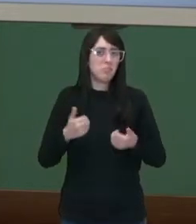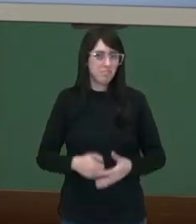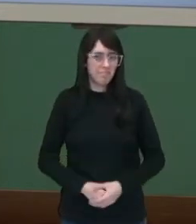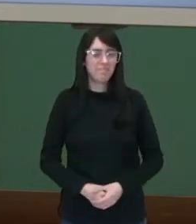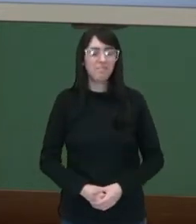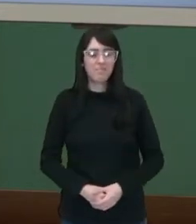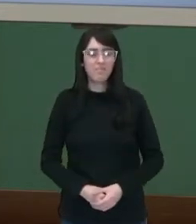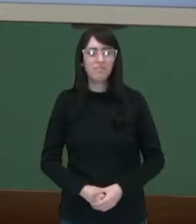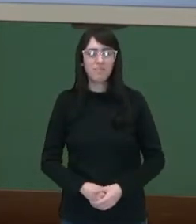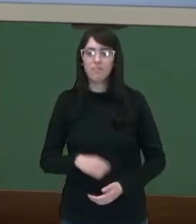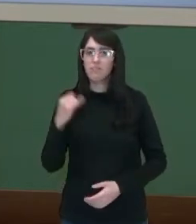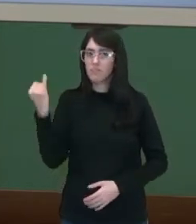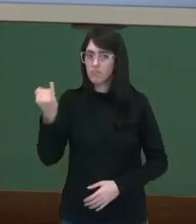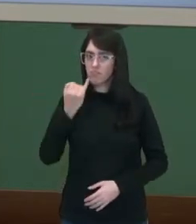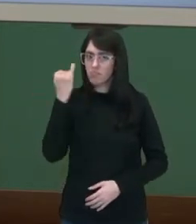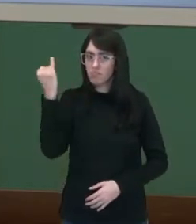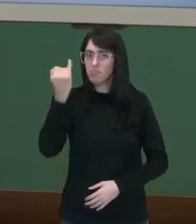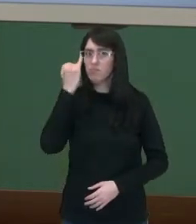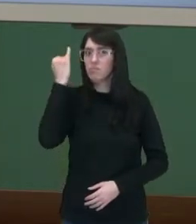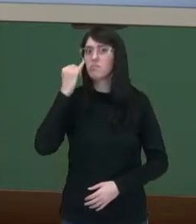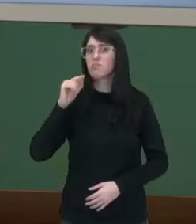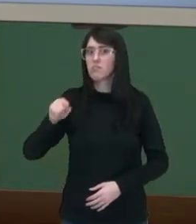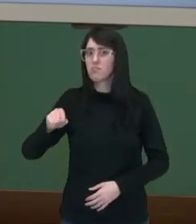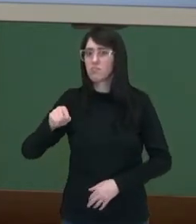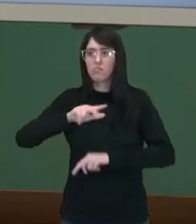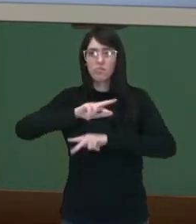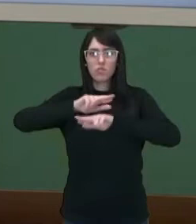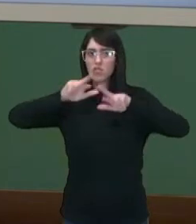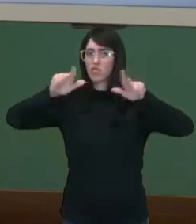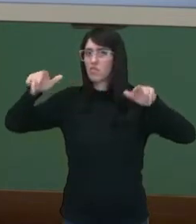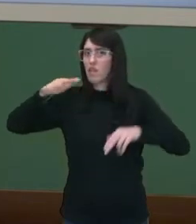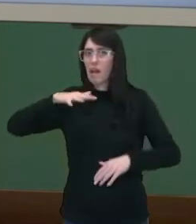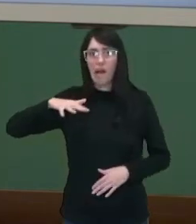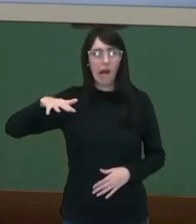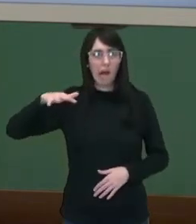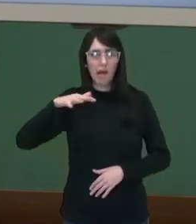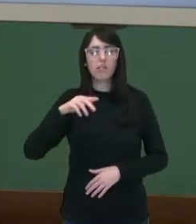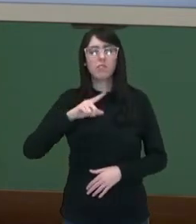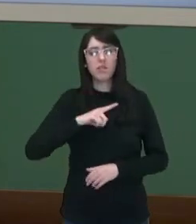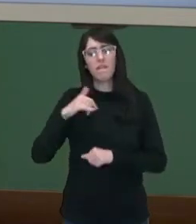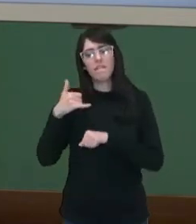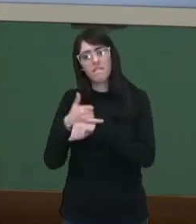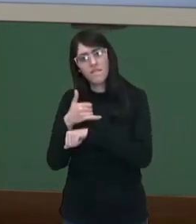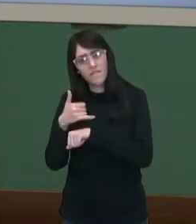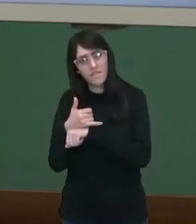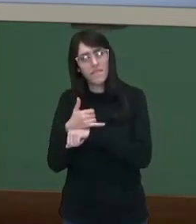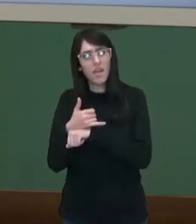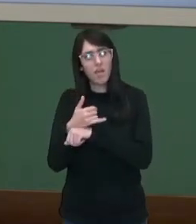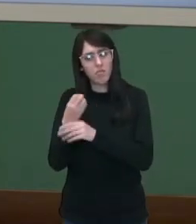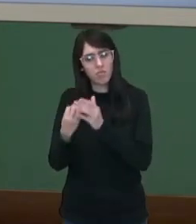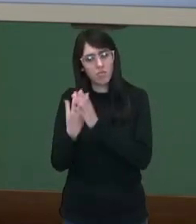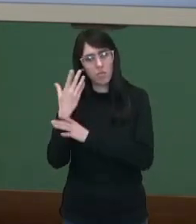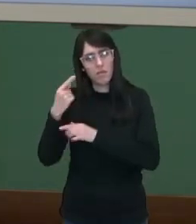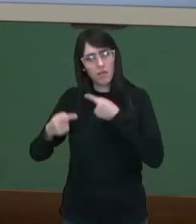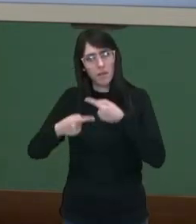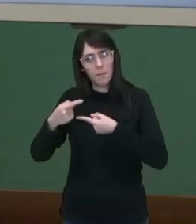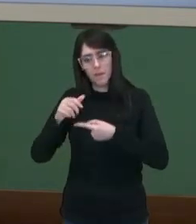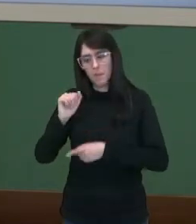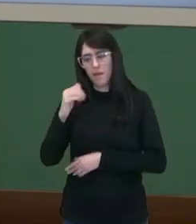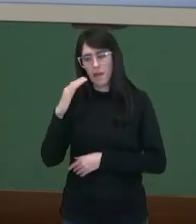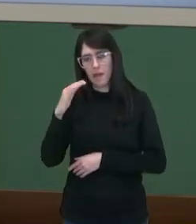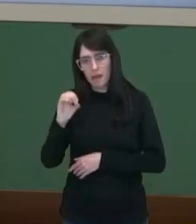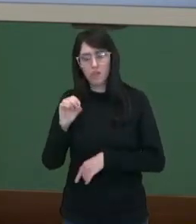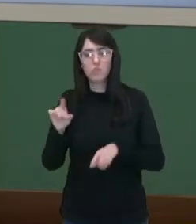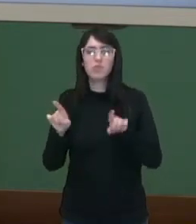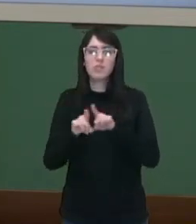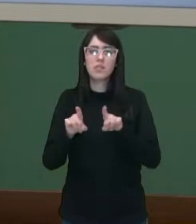região, importantíssima nas mais diferentes áreas, desde o minério de ferro, que é matéria-prima para a produção do aço, o